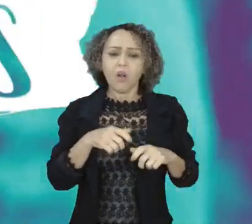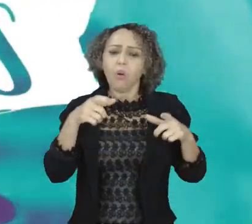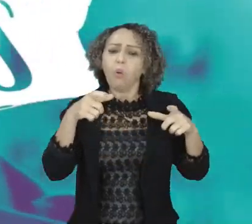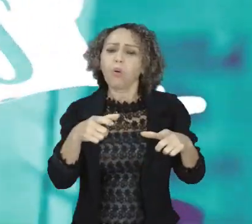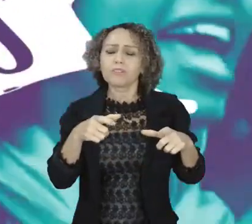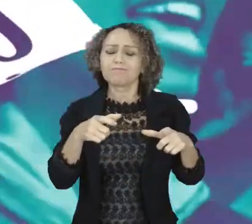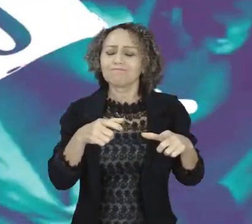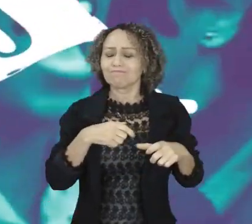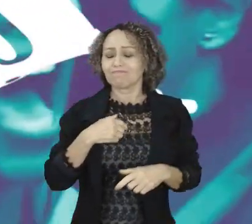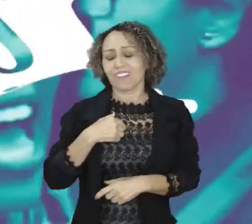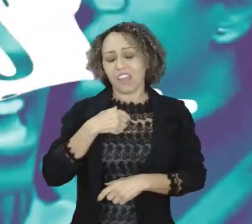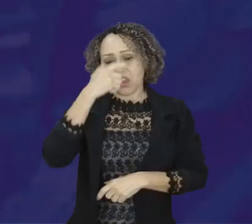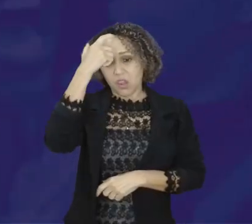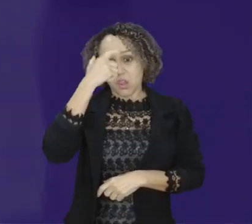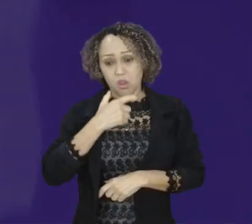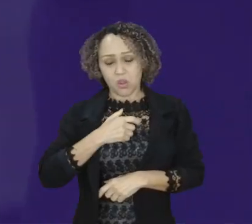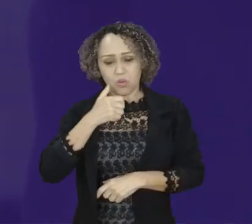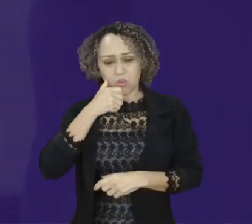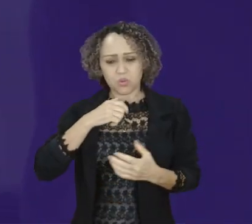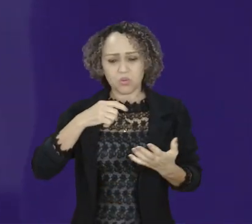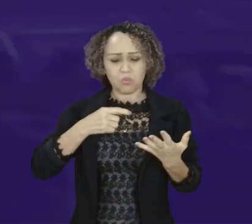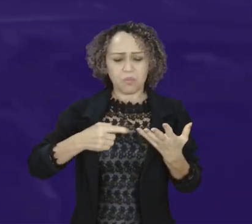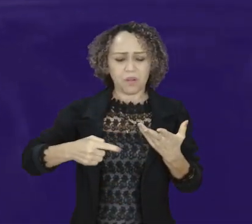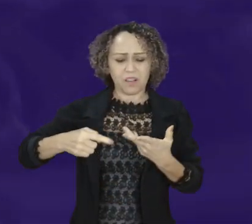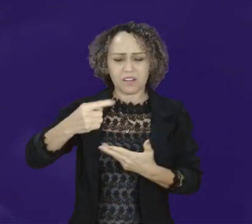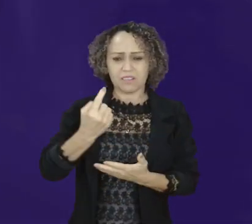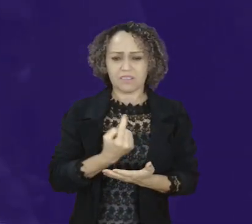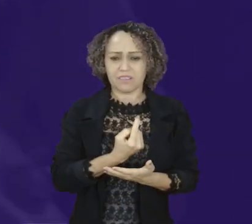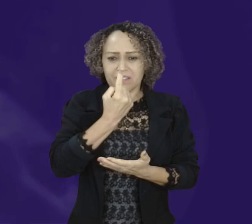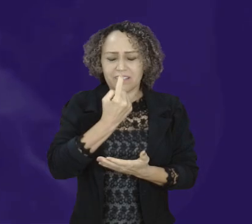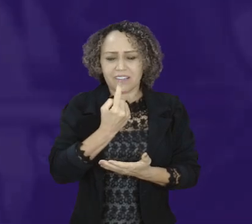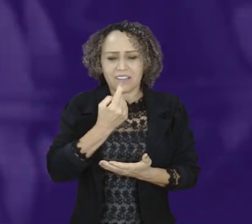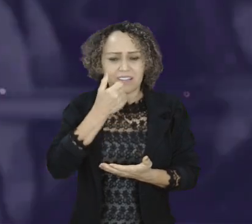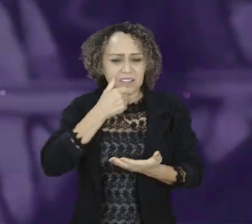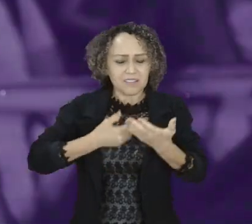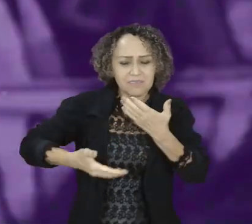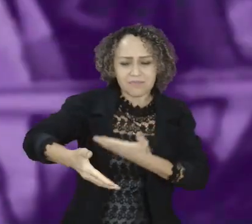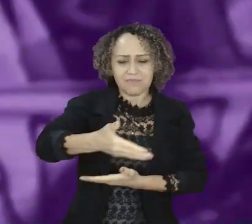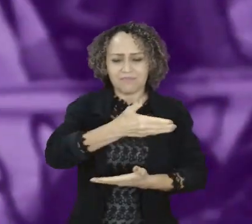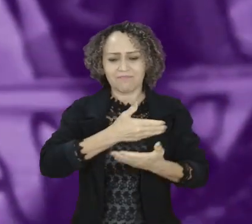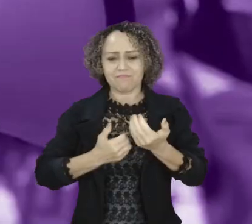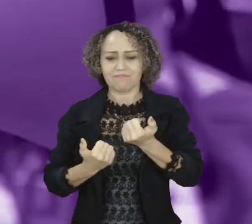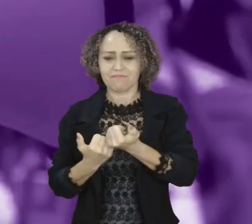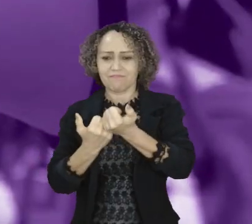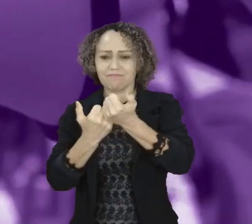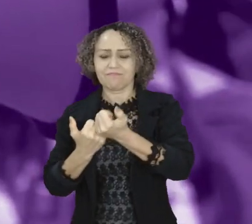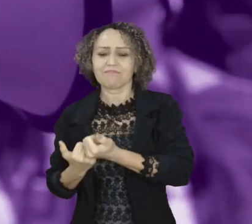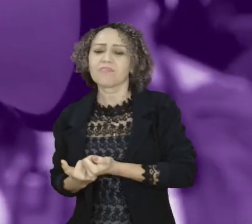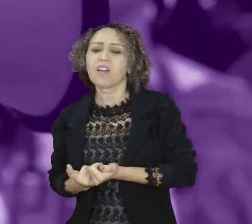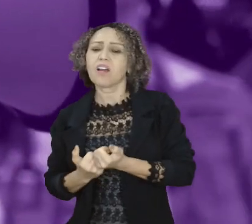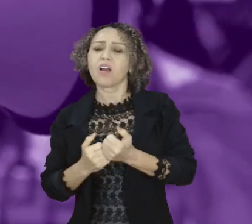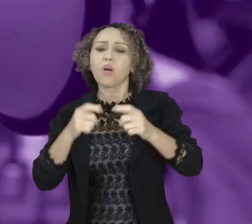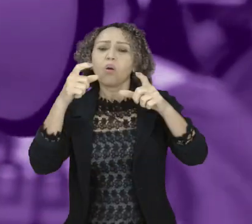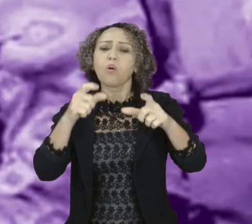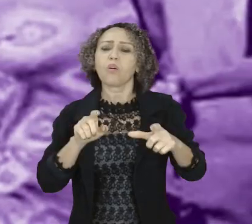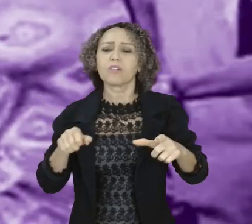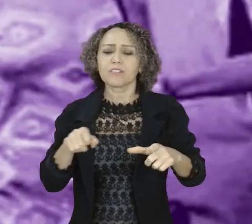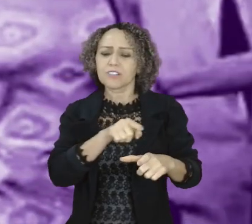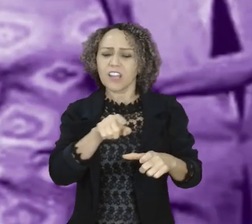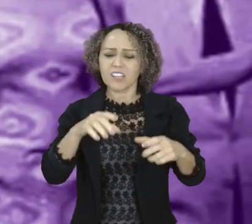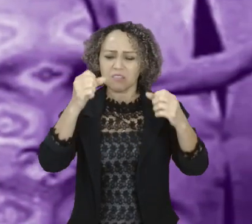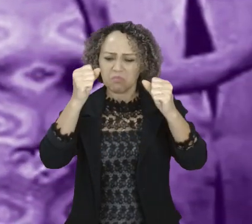Eu sou uma delas, são elas por elas, ocupando os espaços